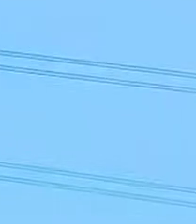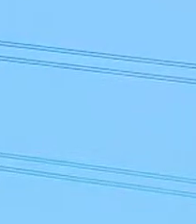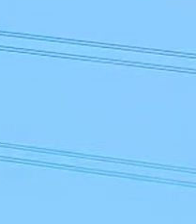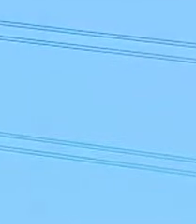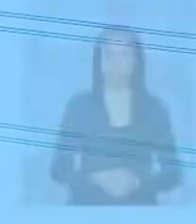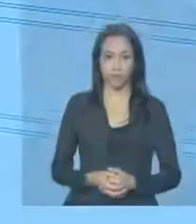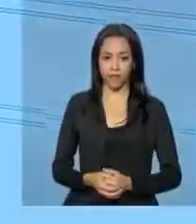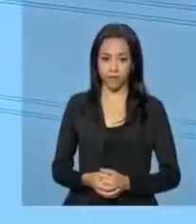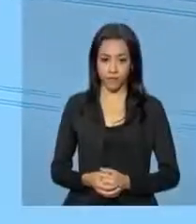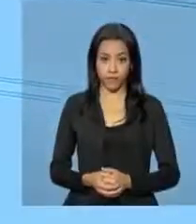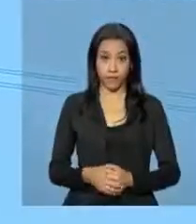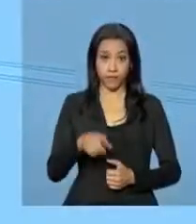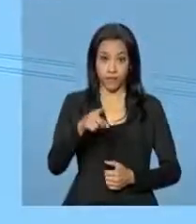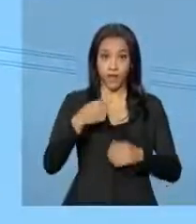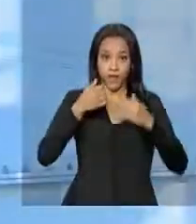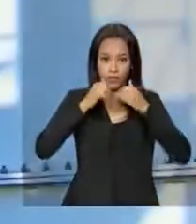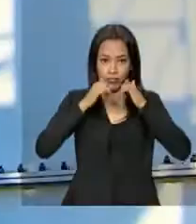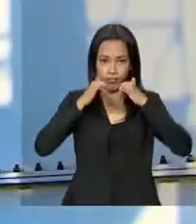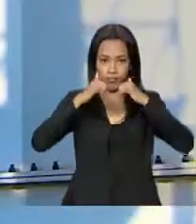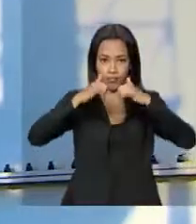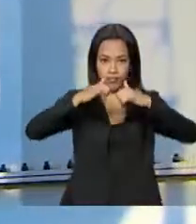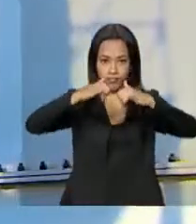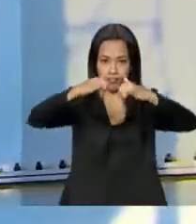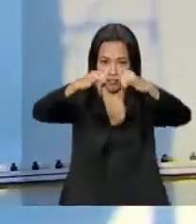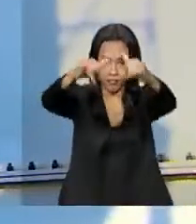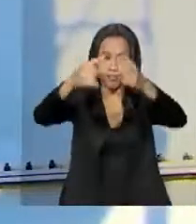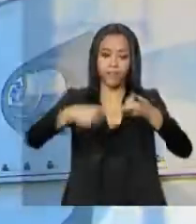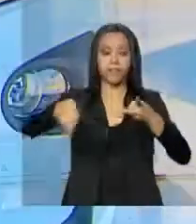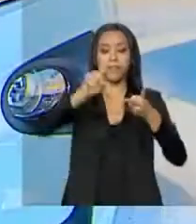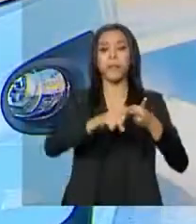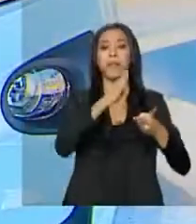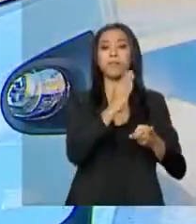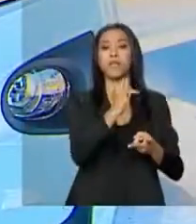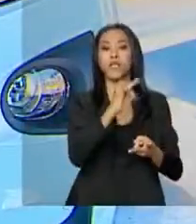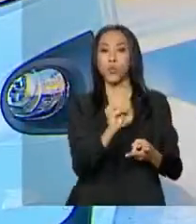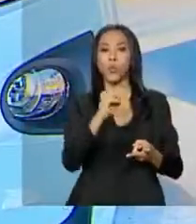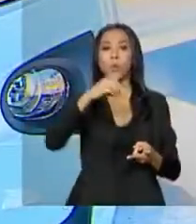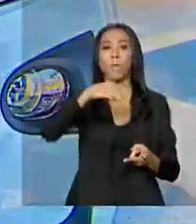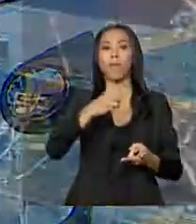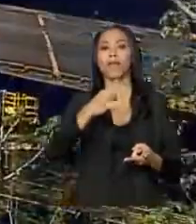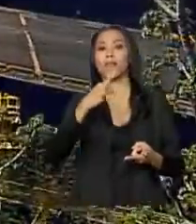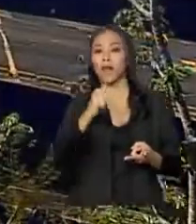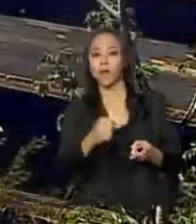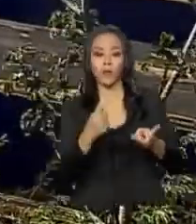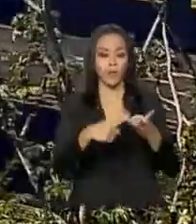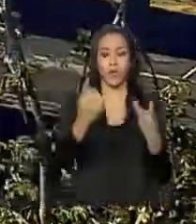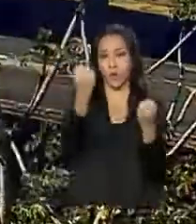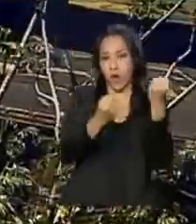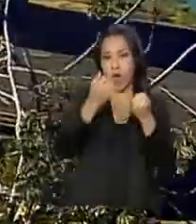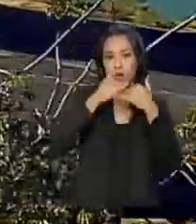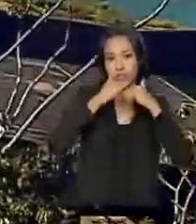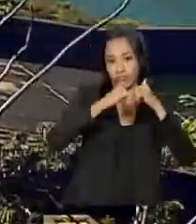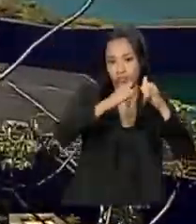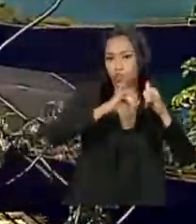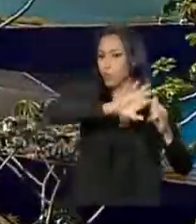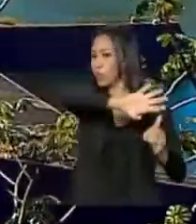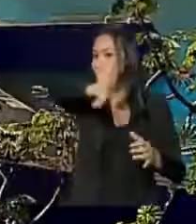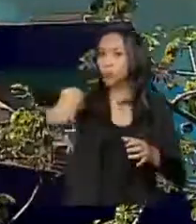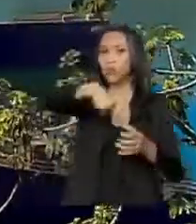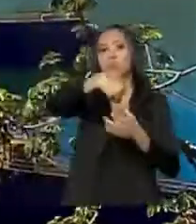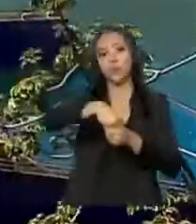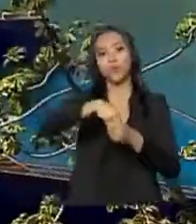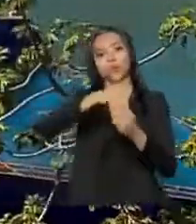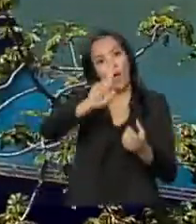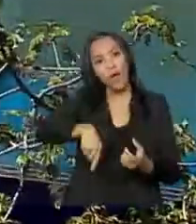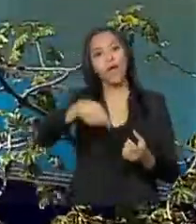Com a geração de energia elétrica, a produção de biometano e o carro elétrico, Itaipu Binacional contribui para o uso de